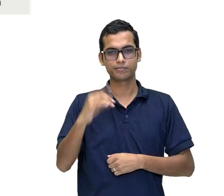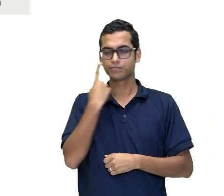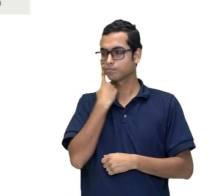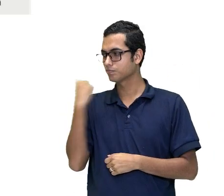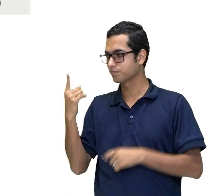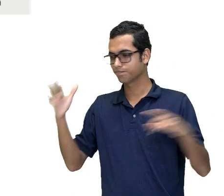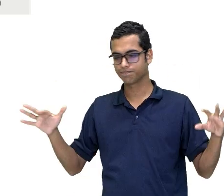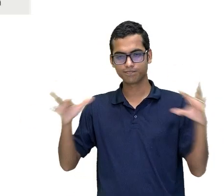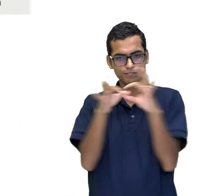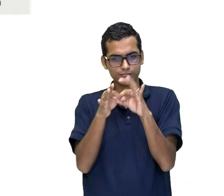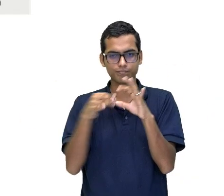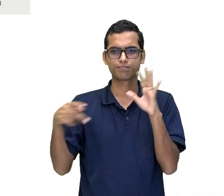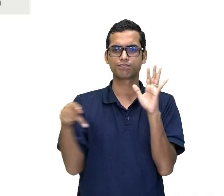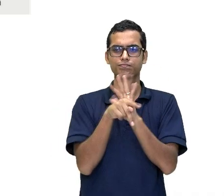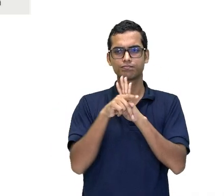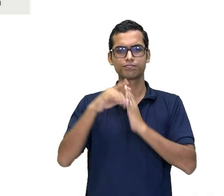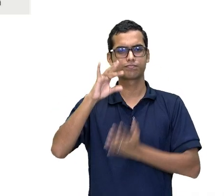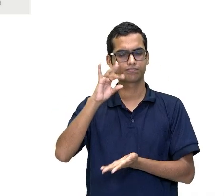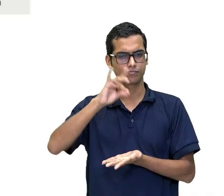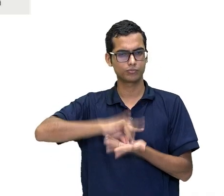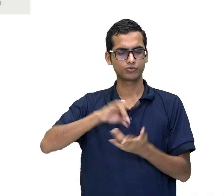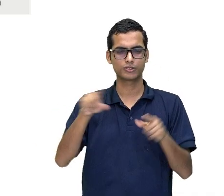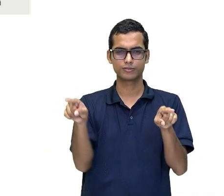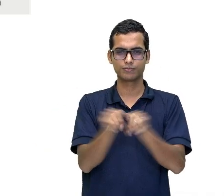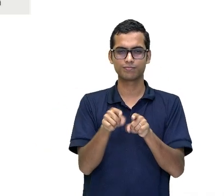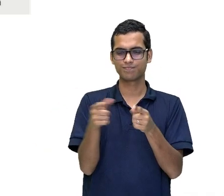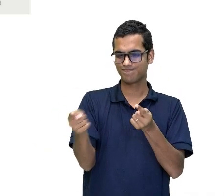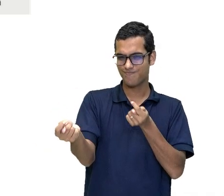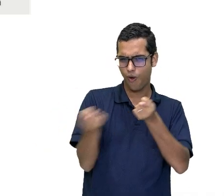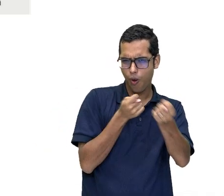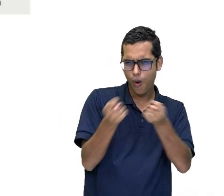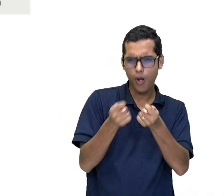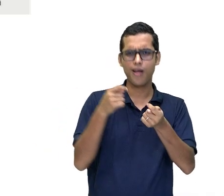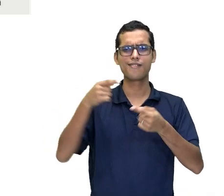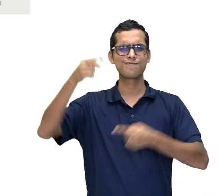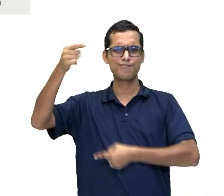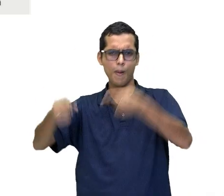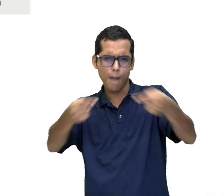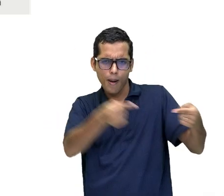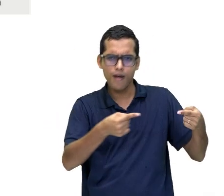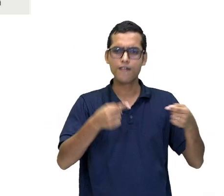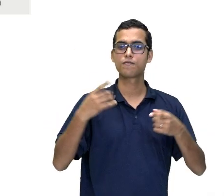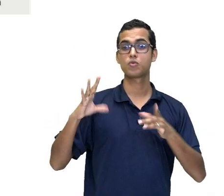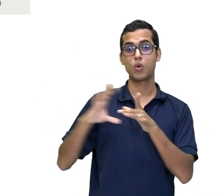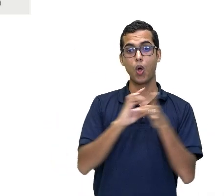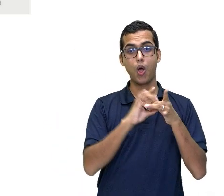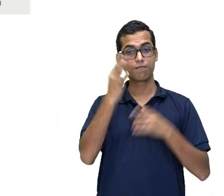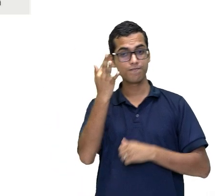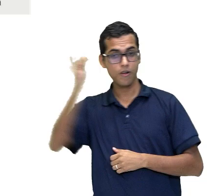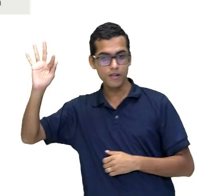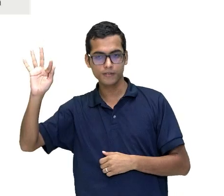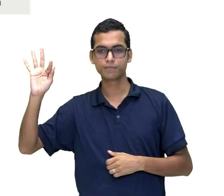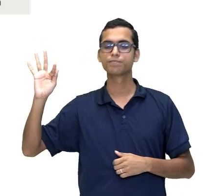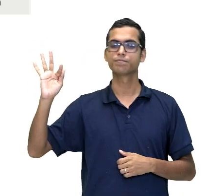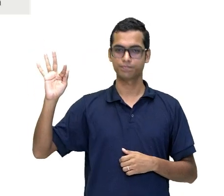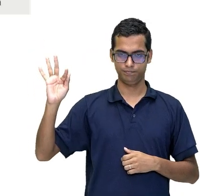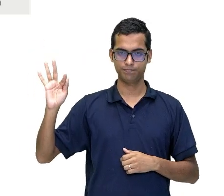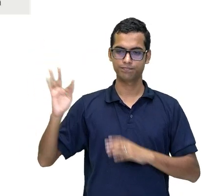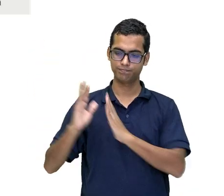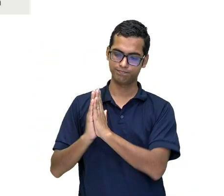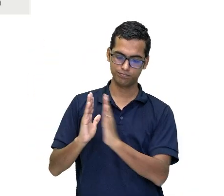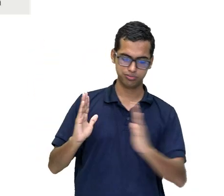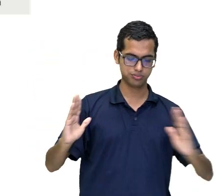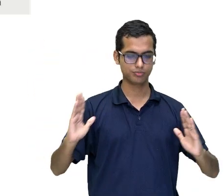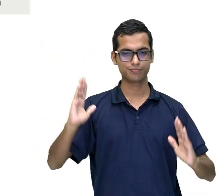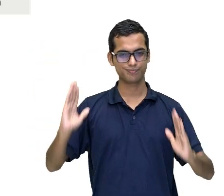grandes oligarquias que basicamente controlavam a vida política na esfera federal nesse momento. Mais uma vez,